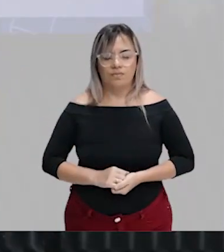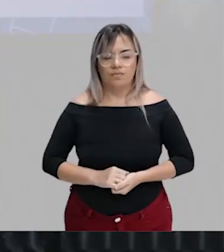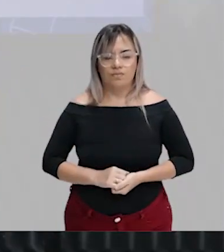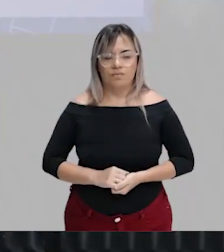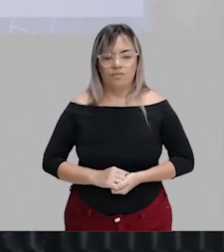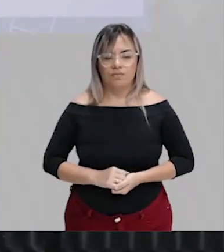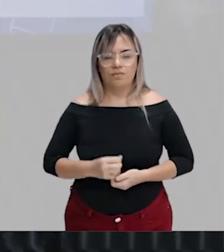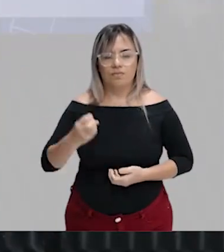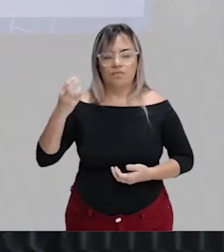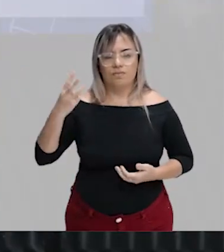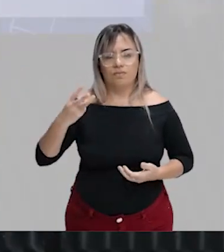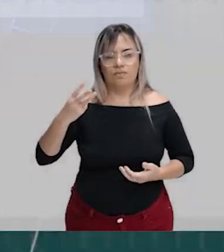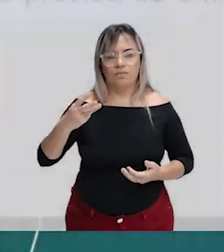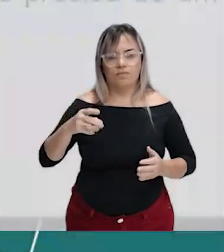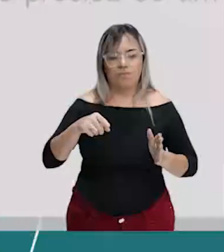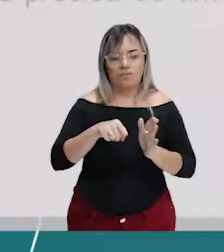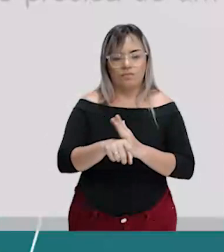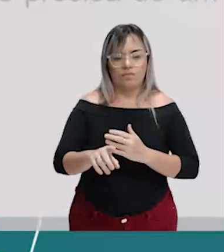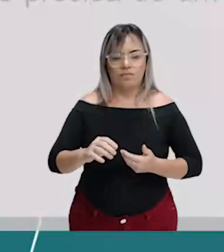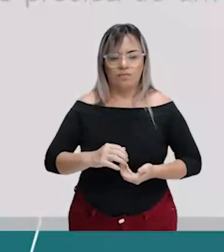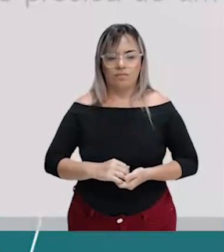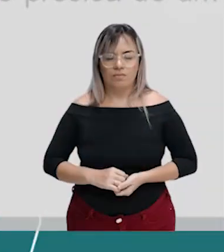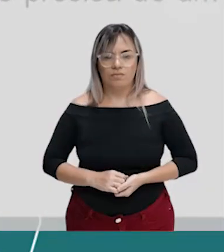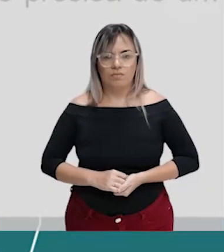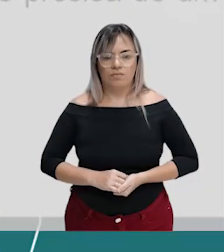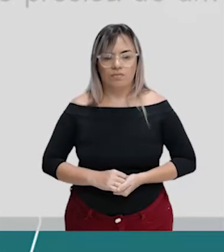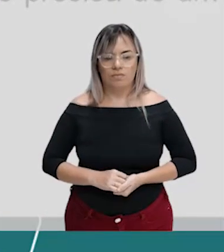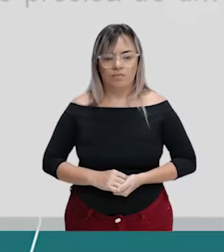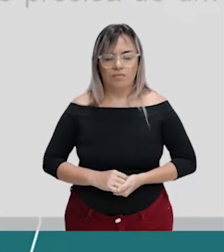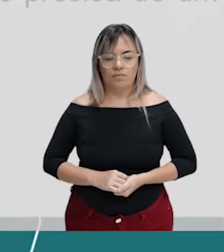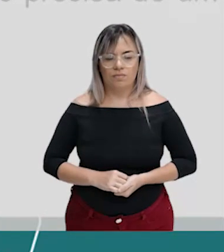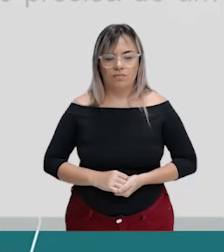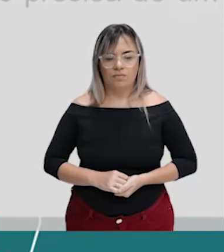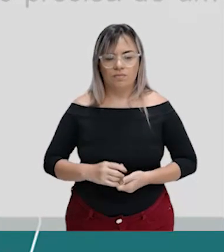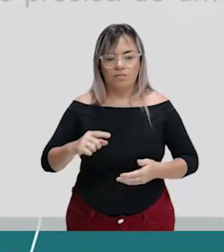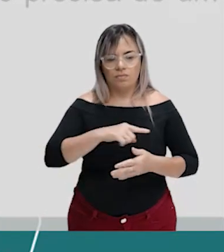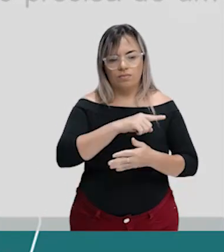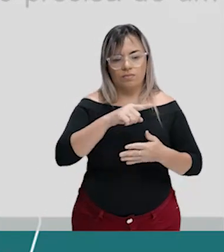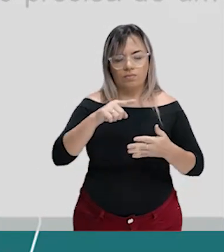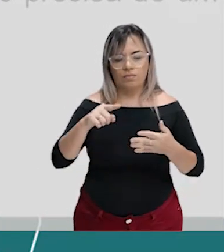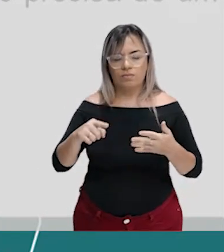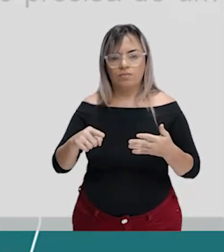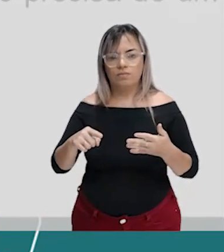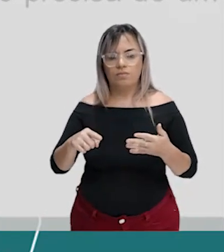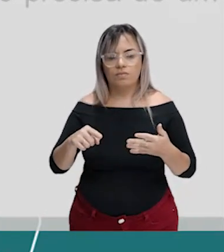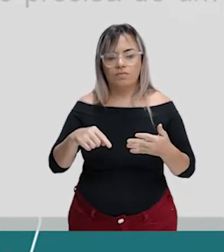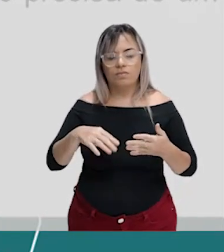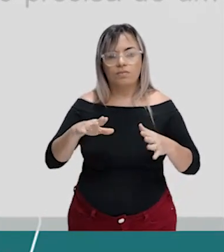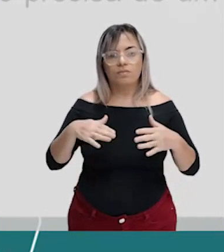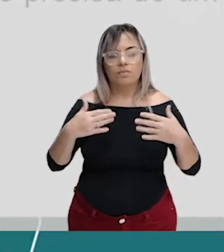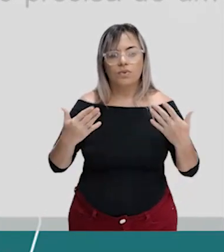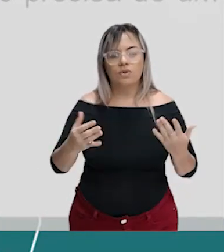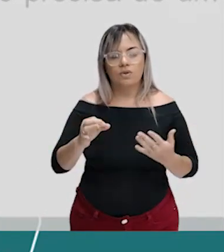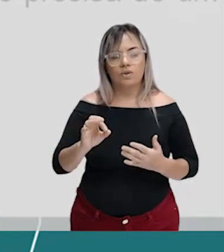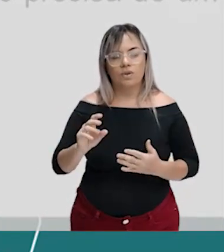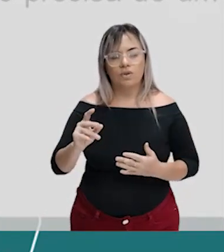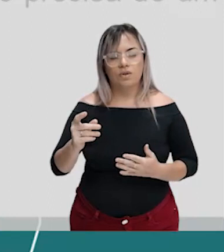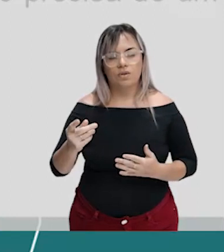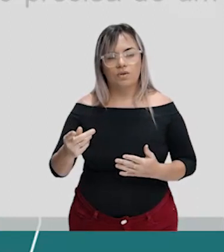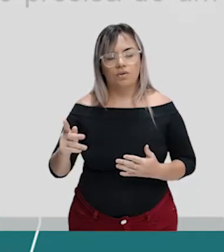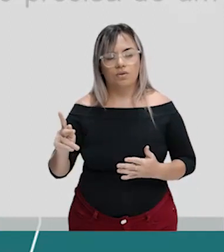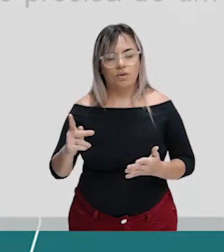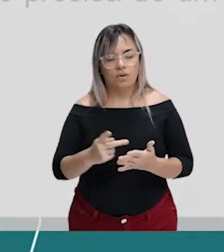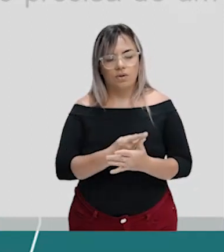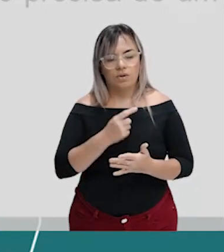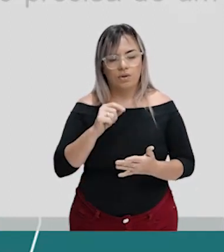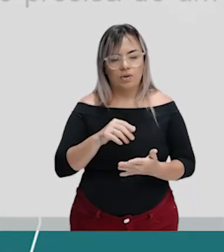Vamos para a questão 3. Julga as afirmações a seguir. 1. A transferência de calor